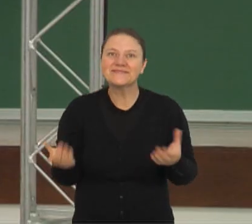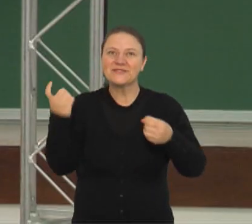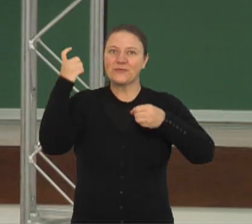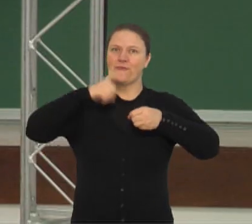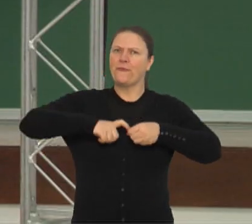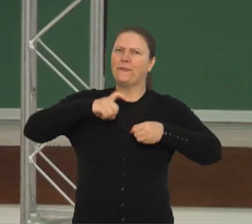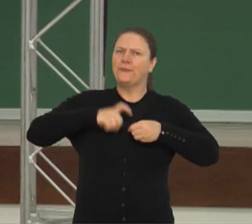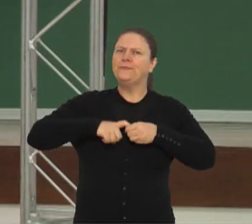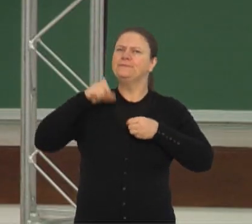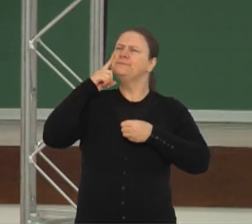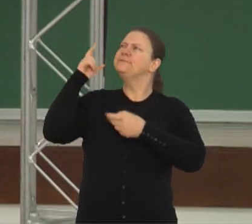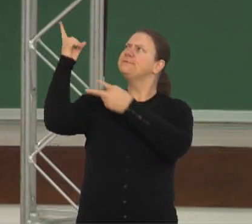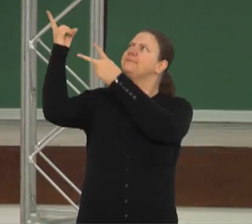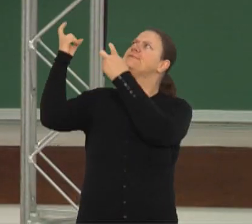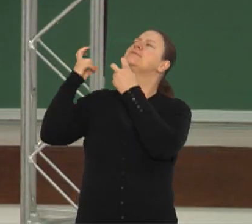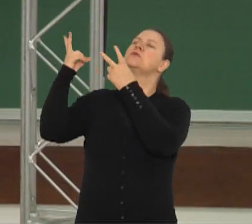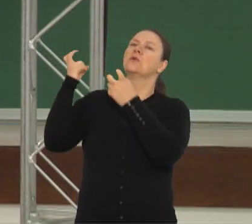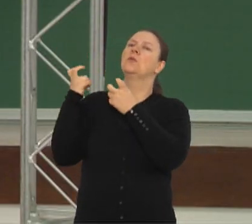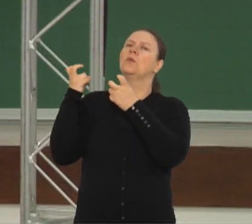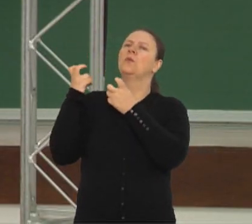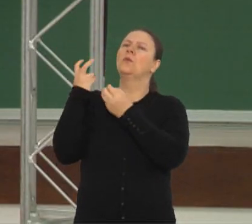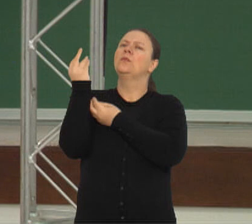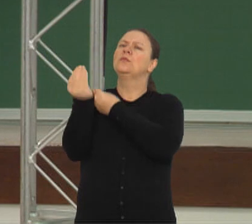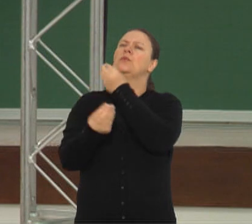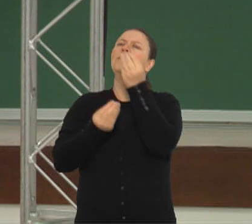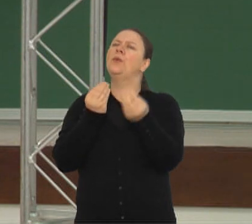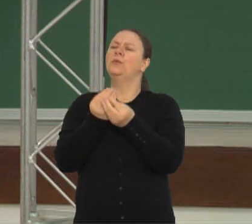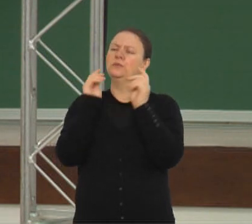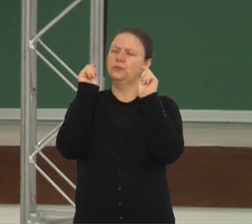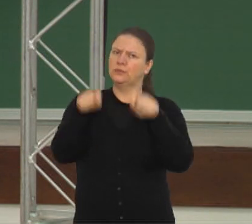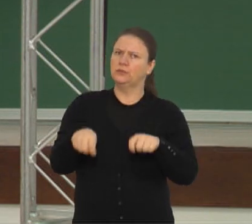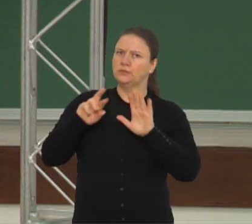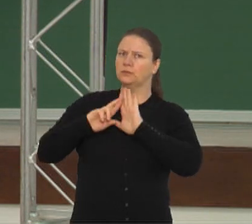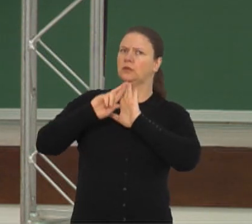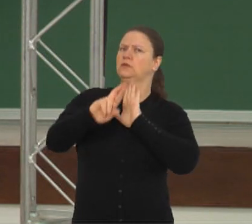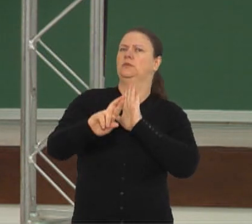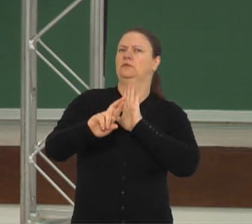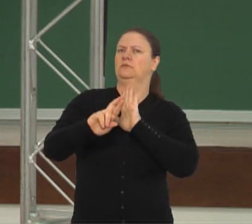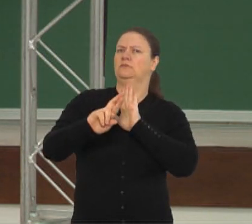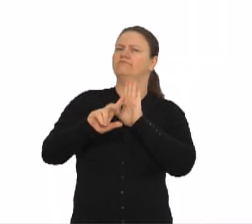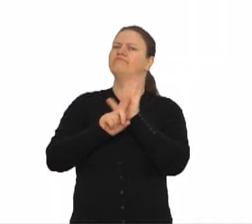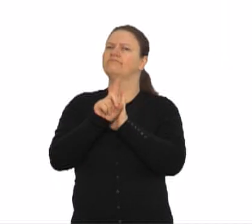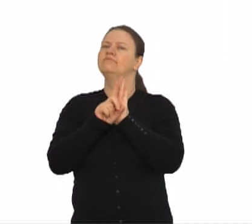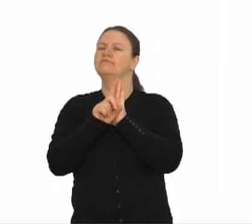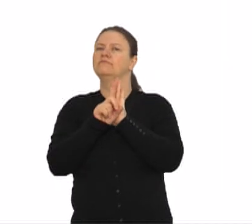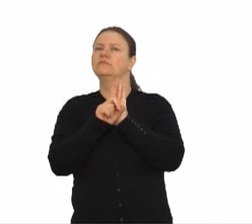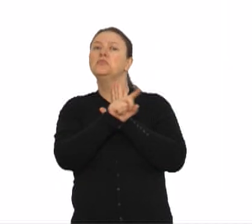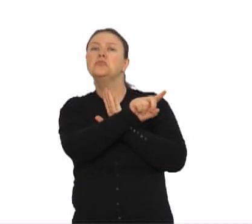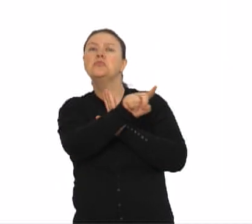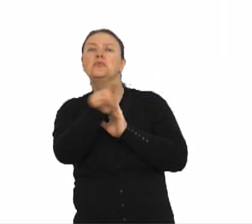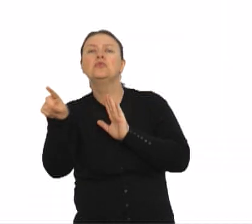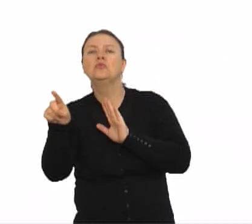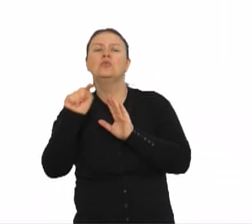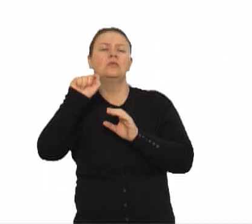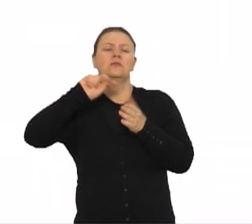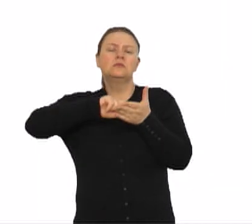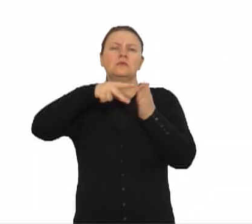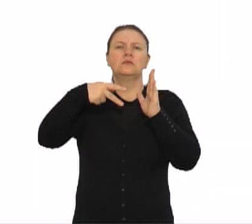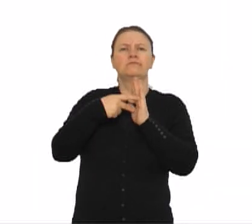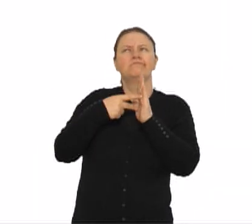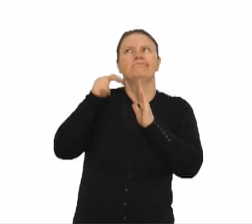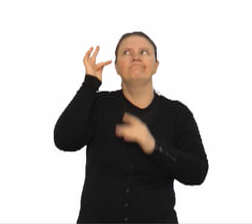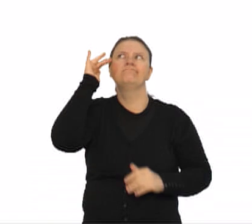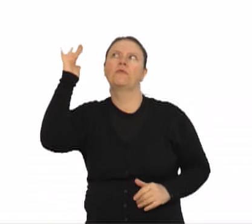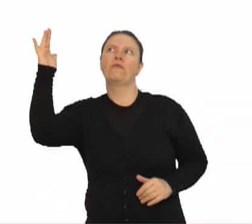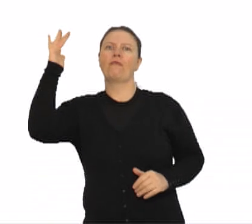Voltando então, vamos ver aqui o que podemos responder dessa pergunta. Para você, o que significa